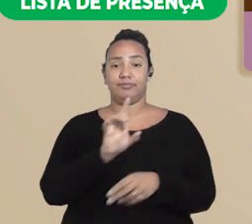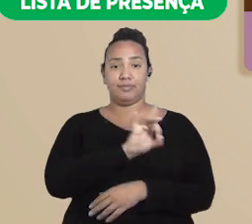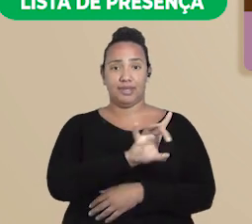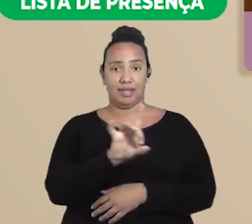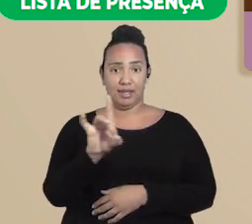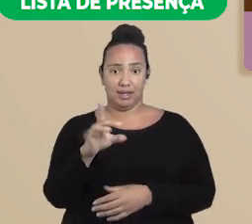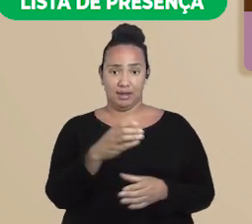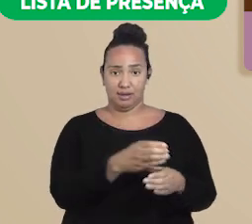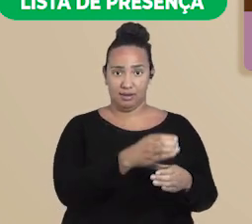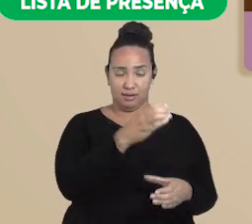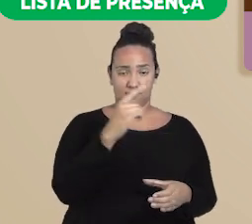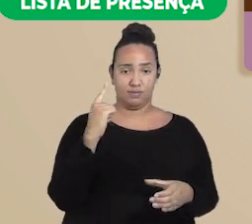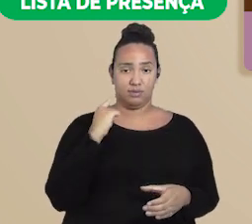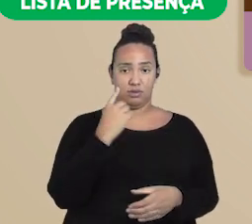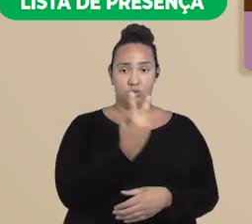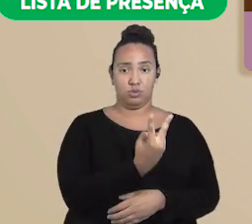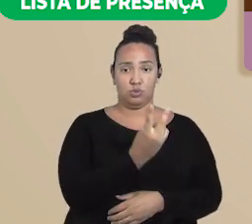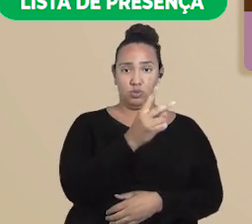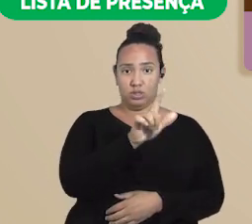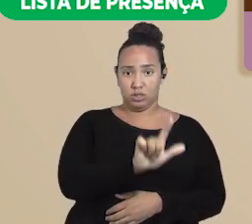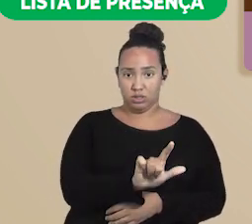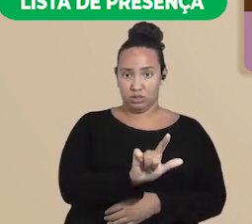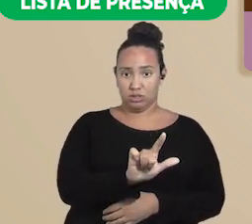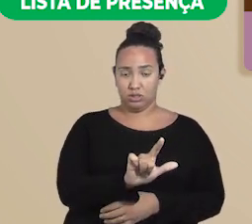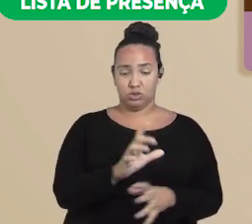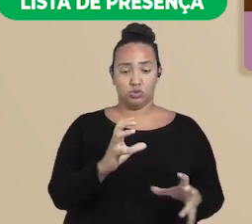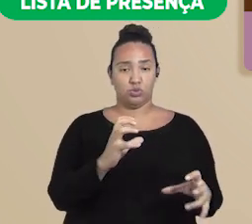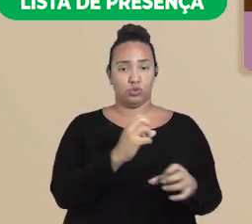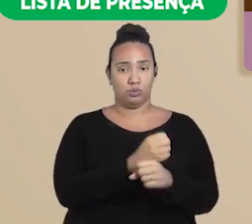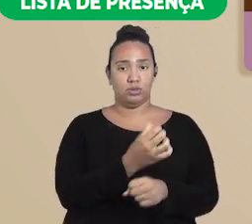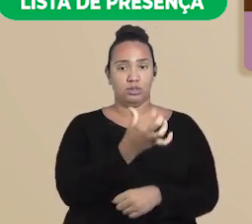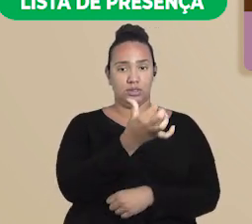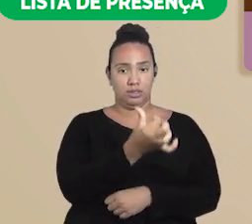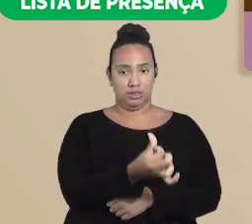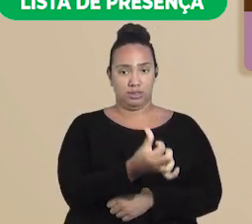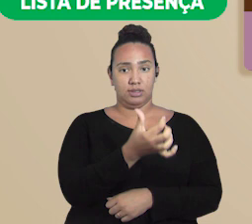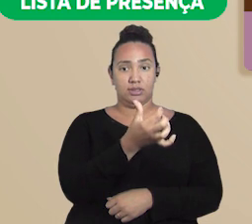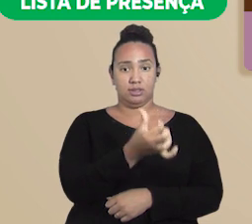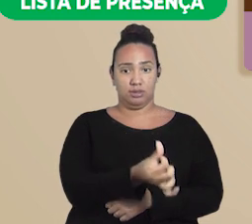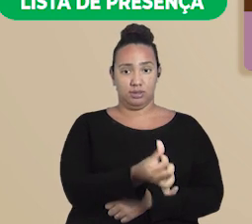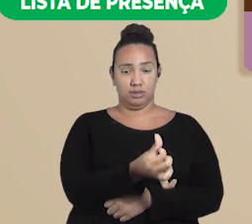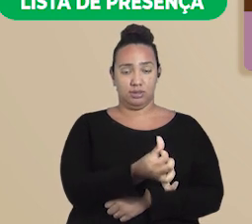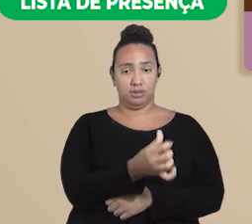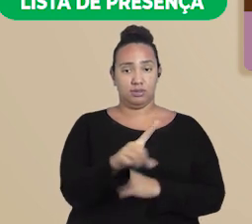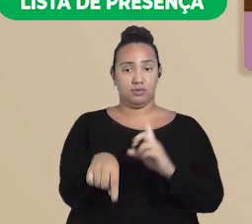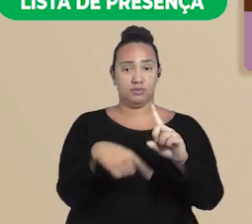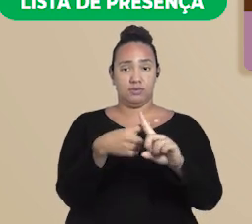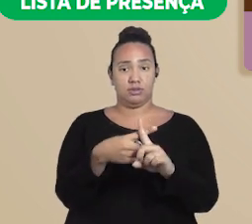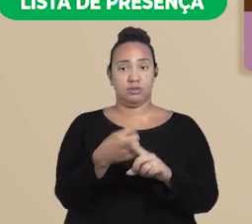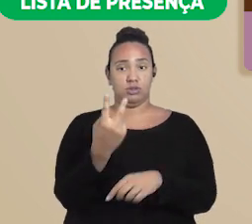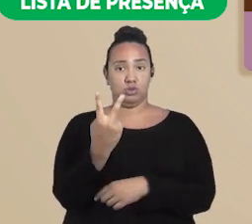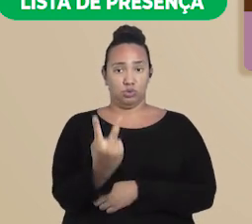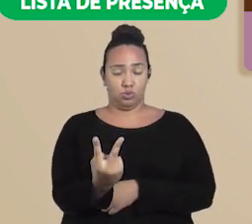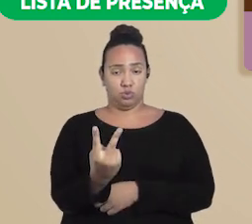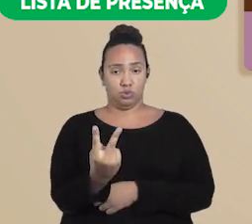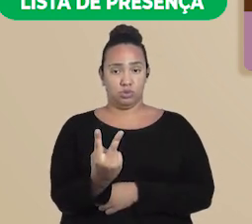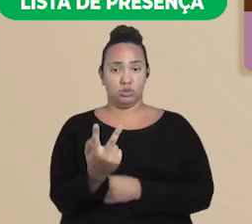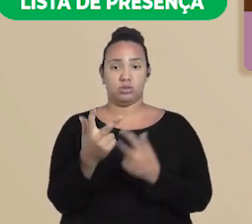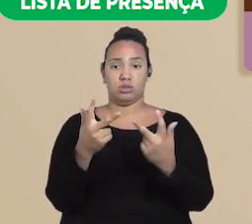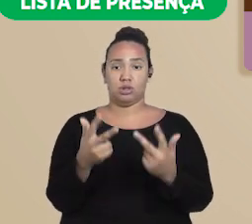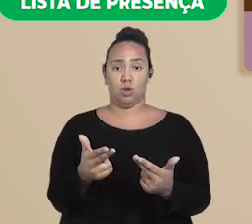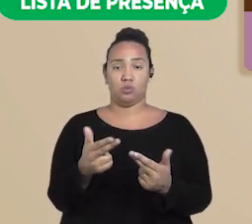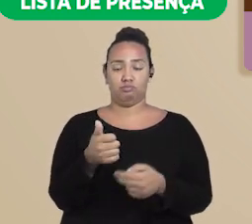Bem, cada garrafa tem 2 litros e ao todo são 6 garrafas. 6 garrafas vezes